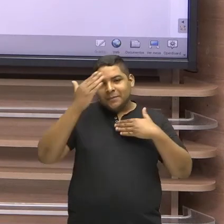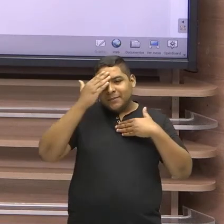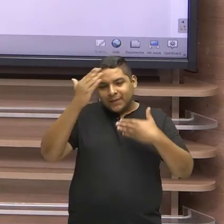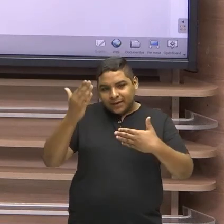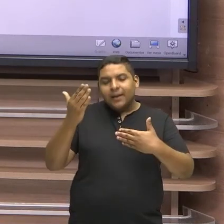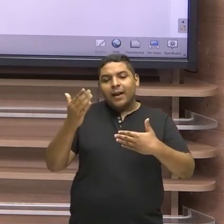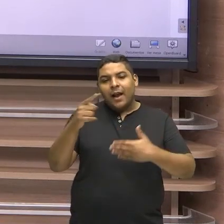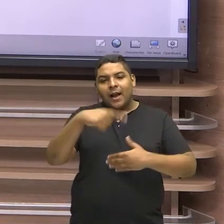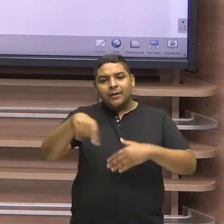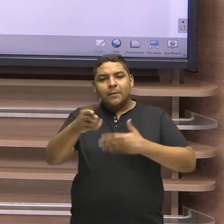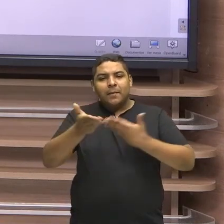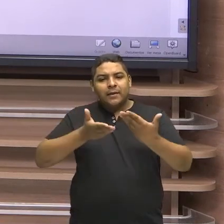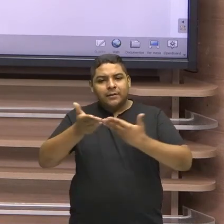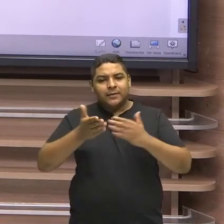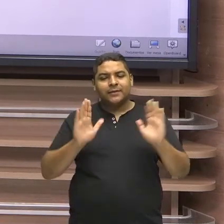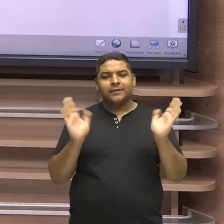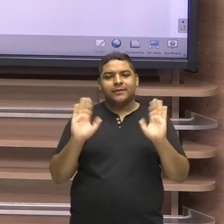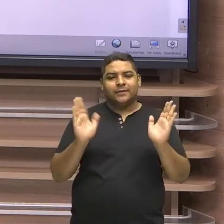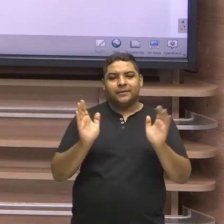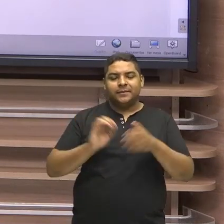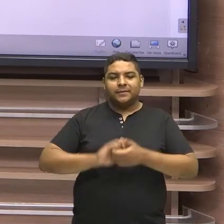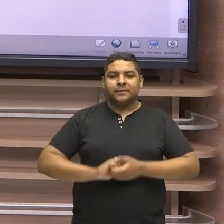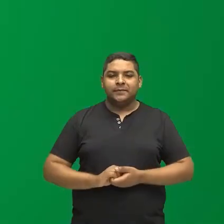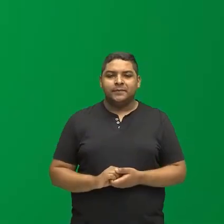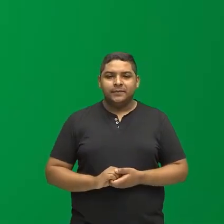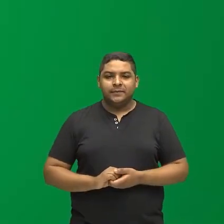pela participação de vocês. See you and bye bye.